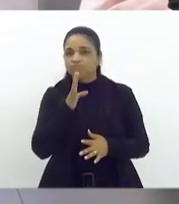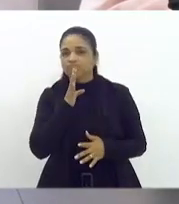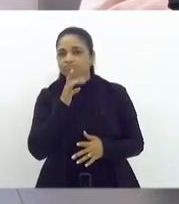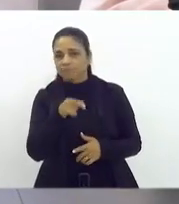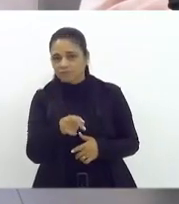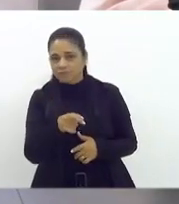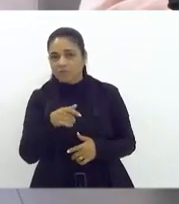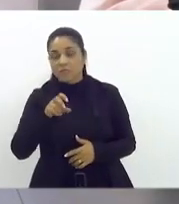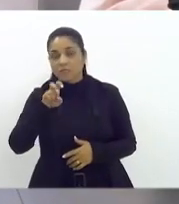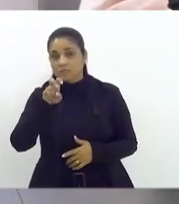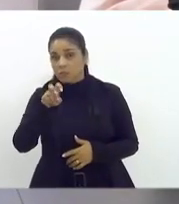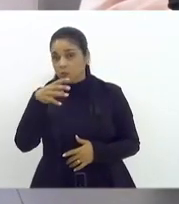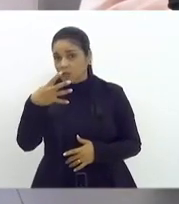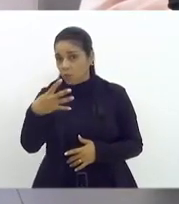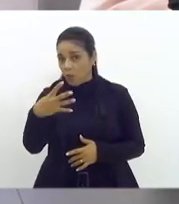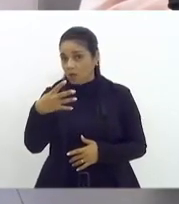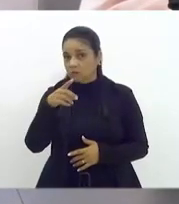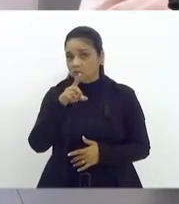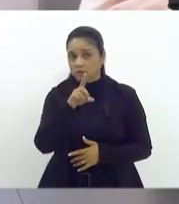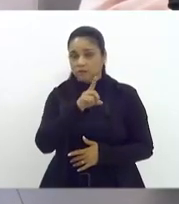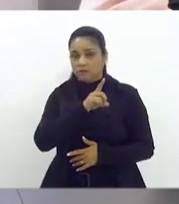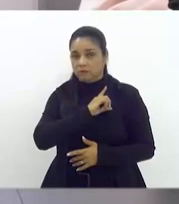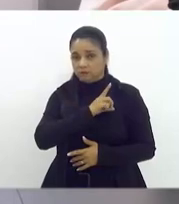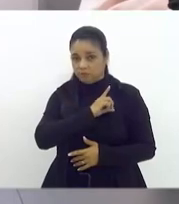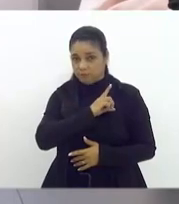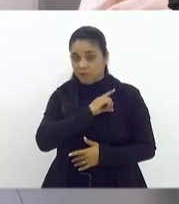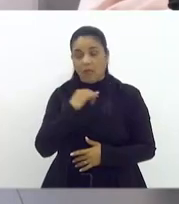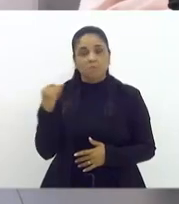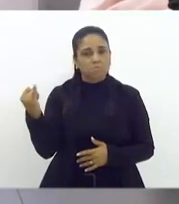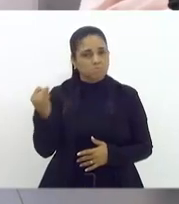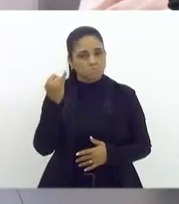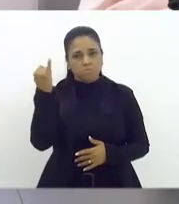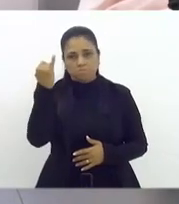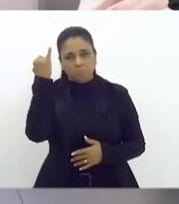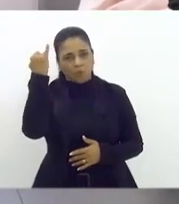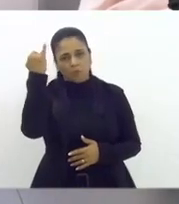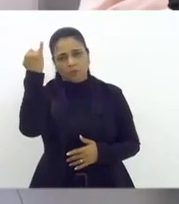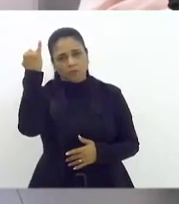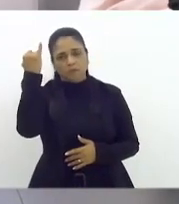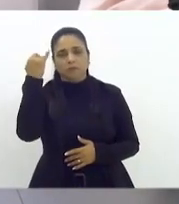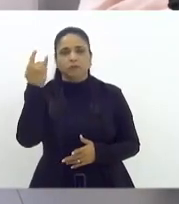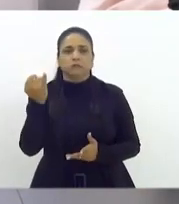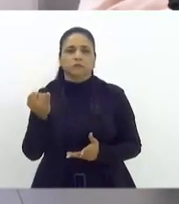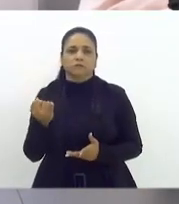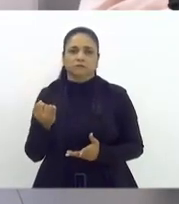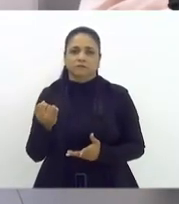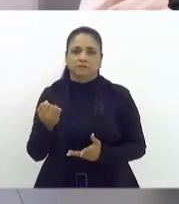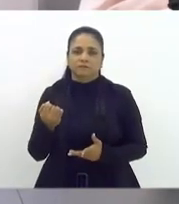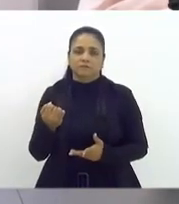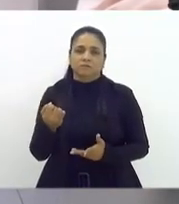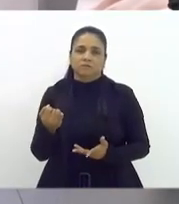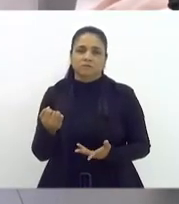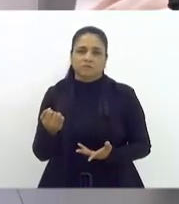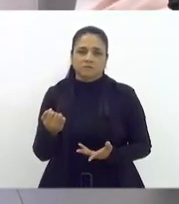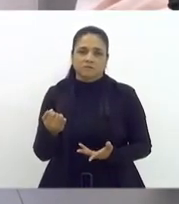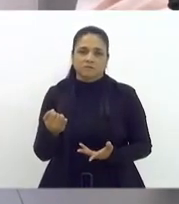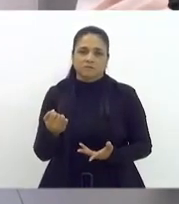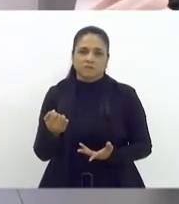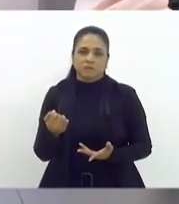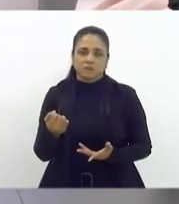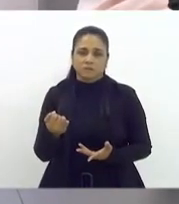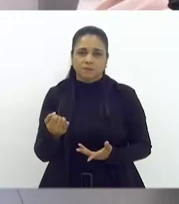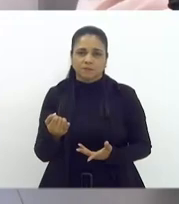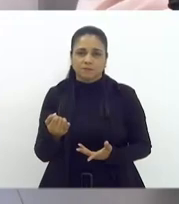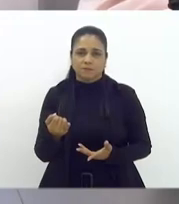54 DP Então isso é importante a gente chegar lá e poder ter aí uma